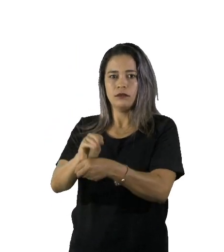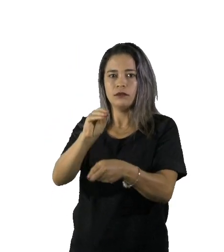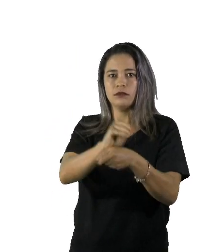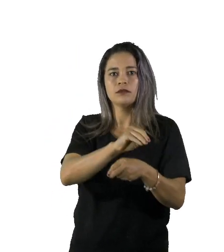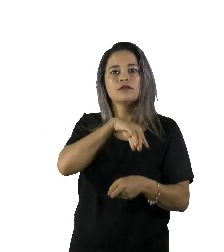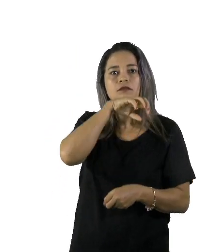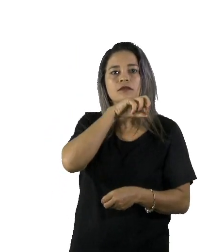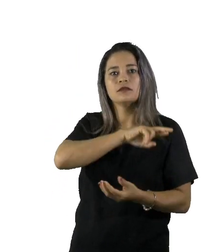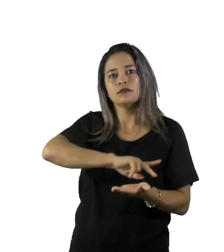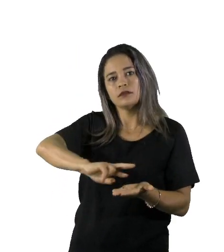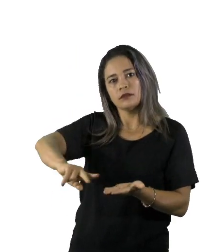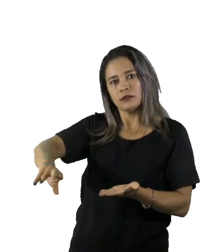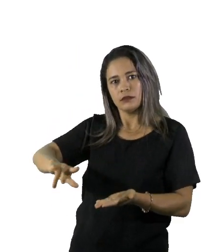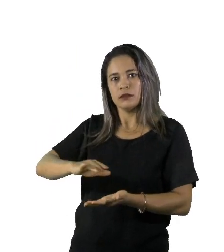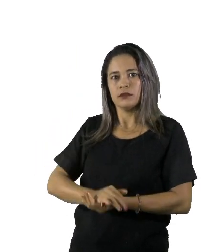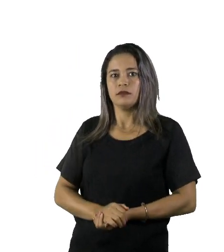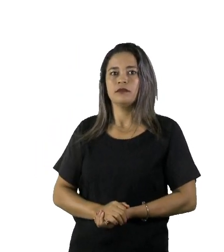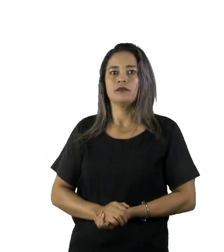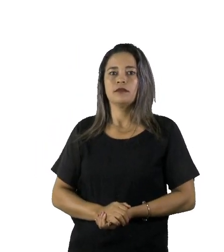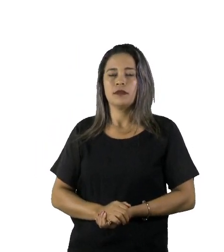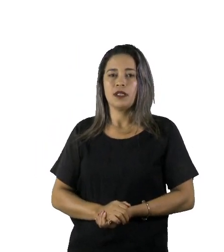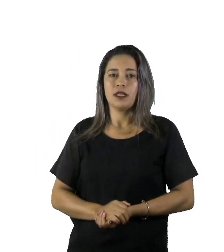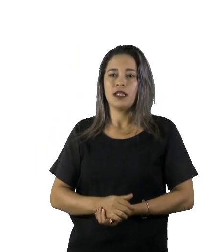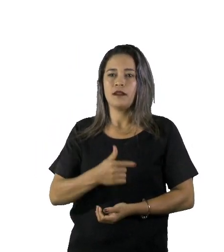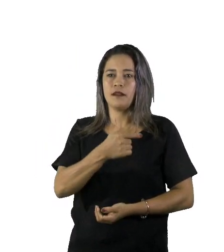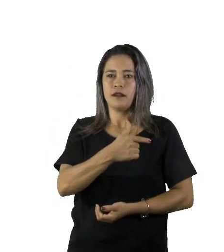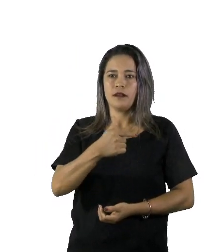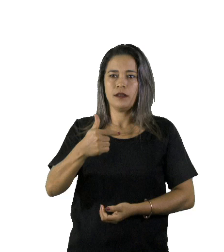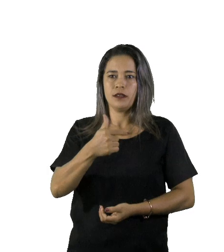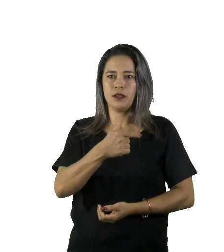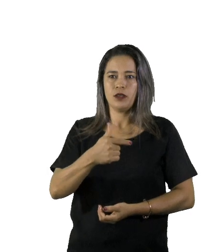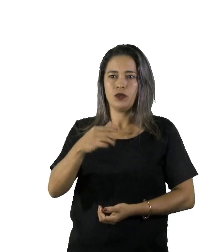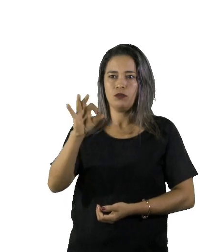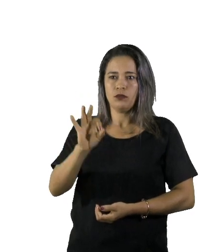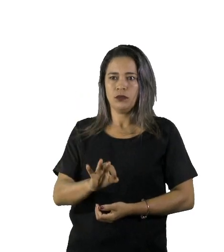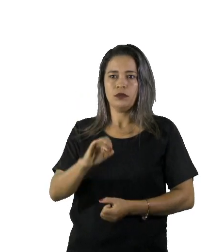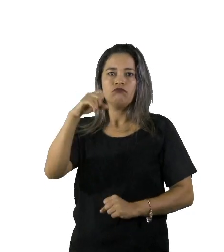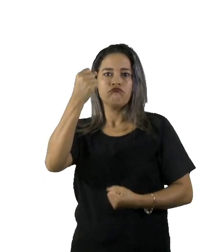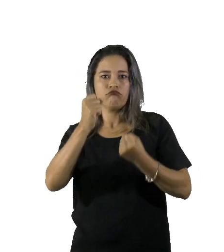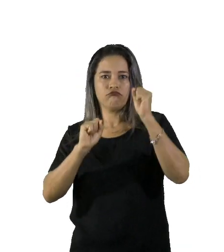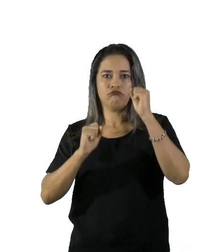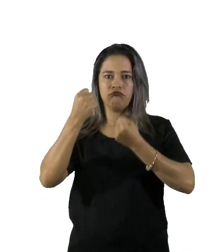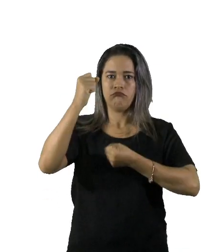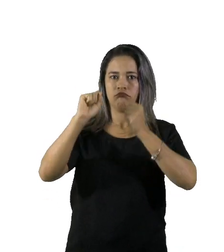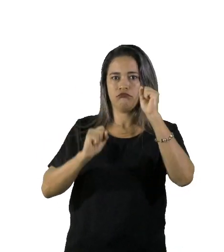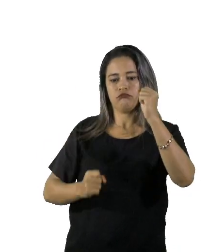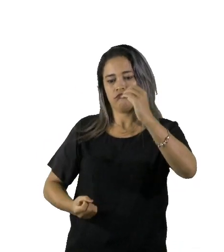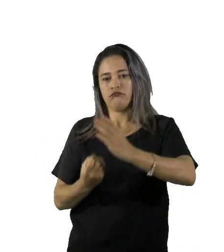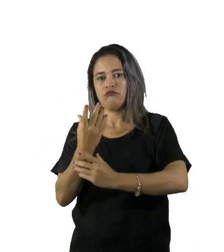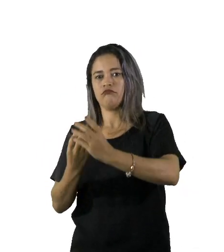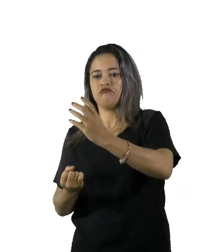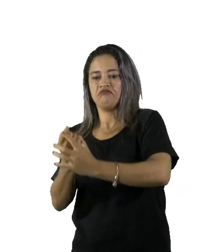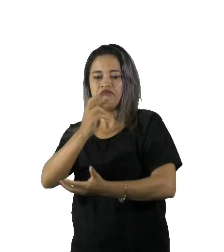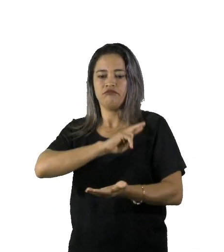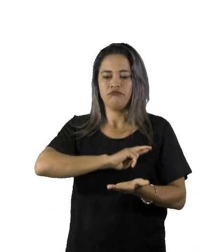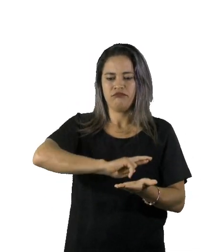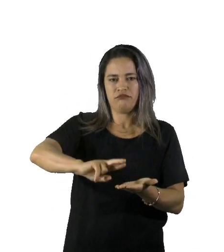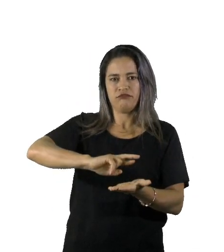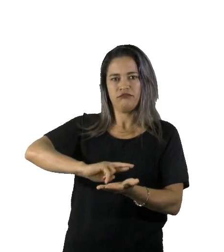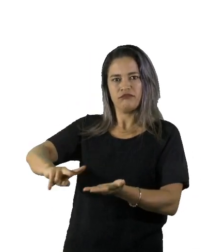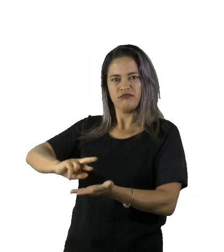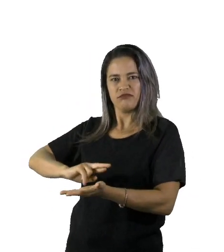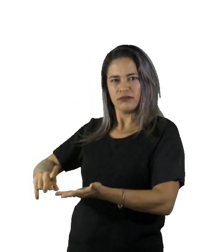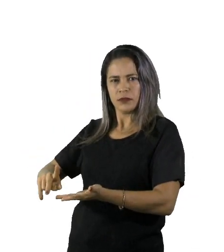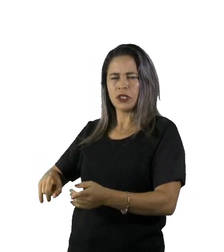70%. 22% ela é usada na indústria, então na fabricação de vários produtos, desde